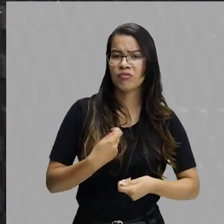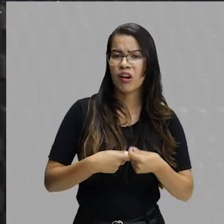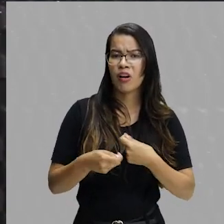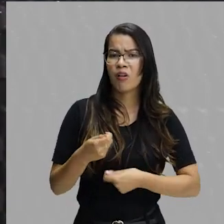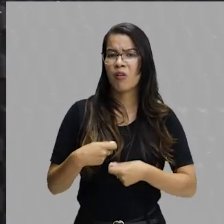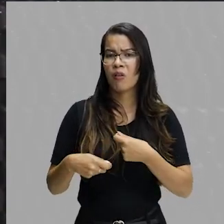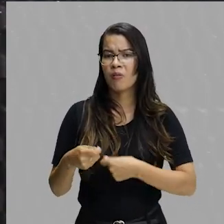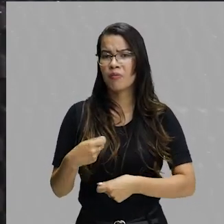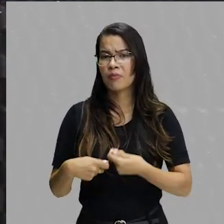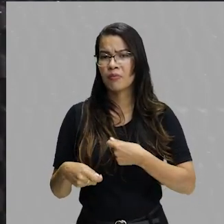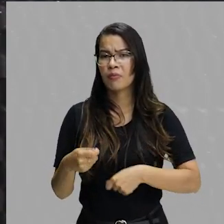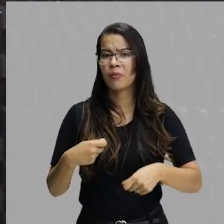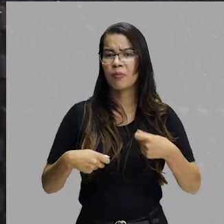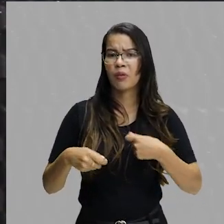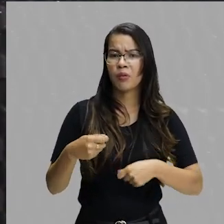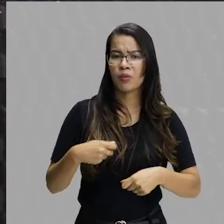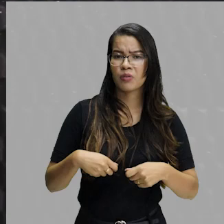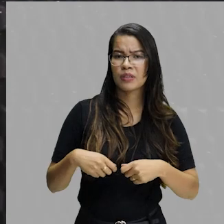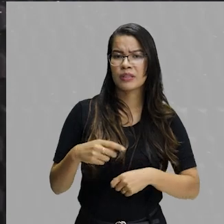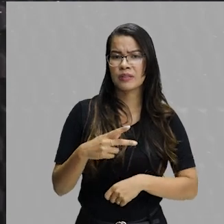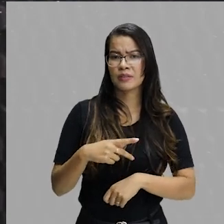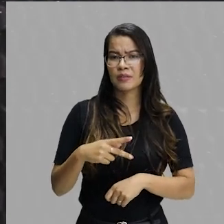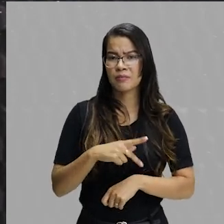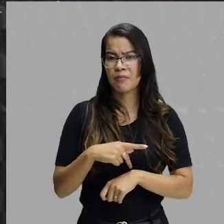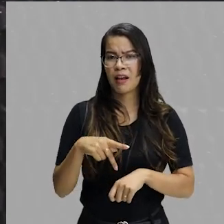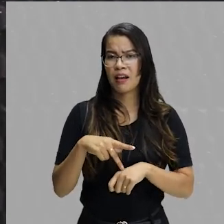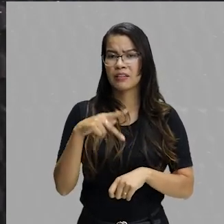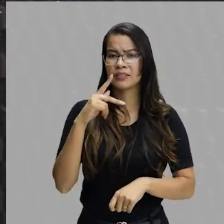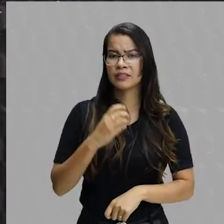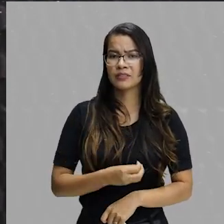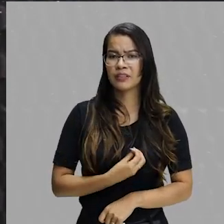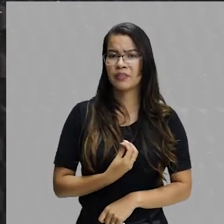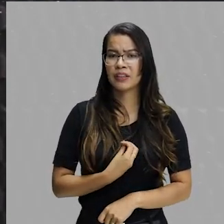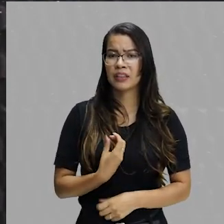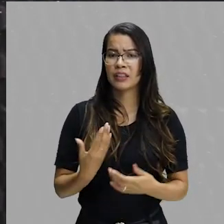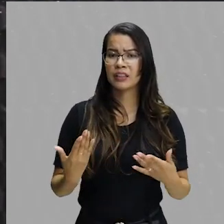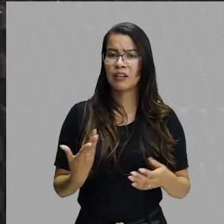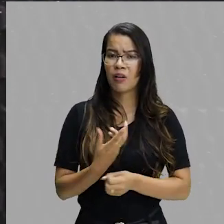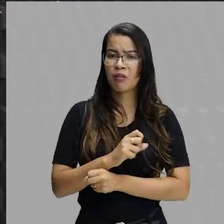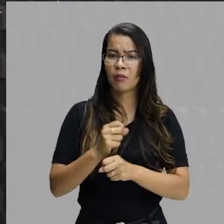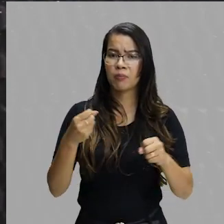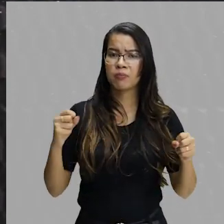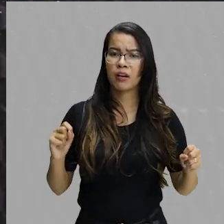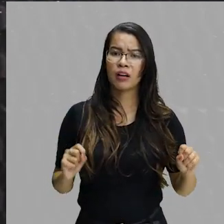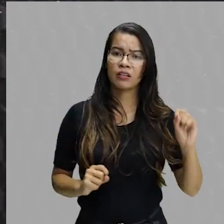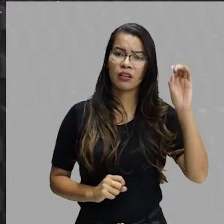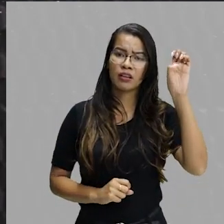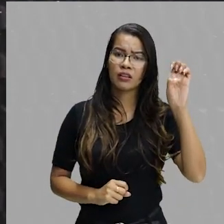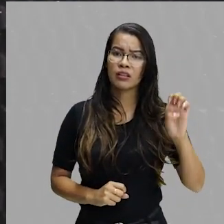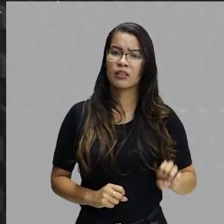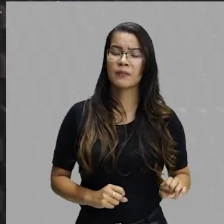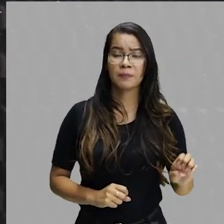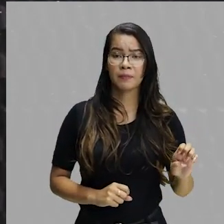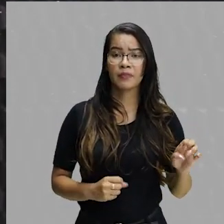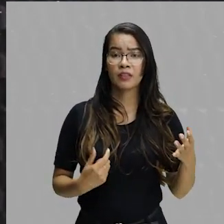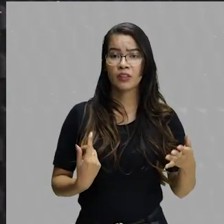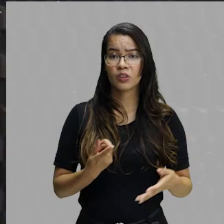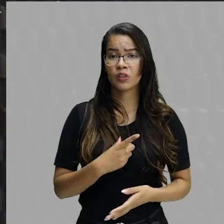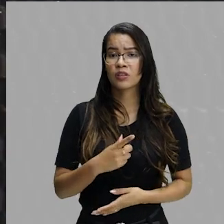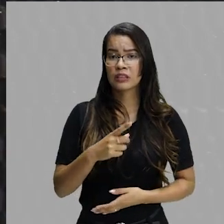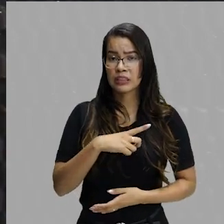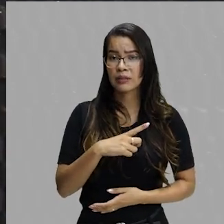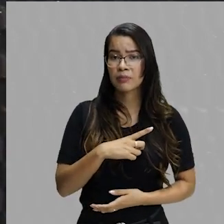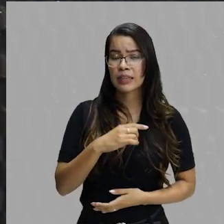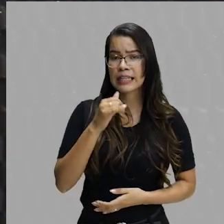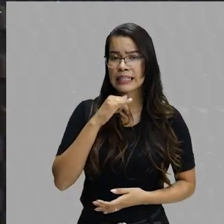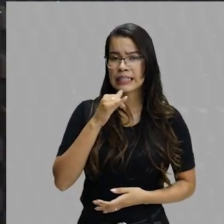crescimento desse movimento de esquerda. E o aumento dessas esquerdas, né? Inclusive nós temos o caso, até mesmo